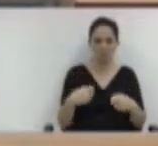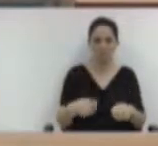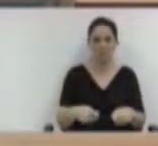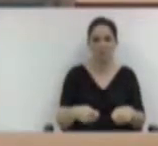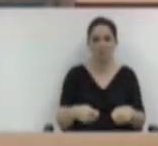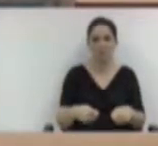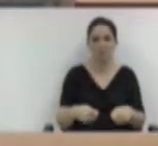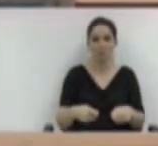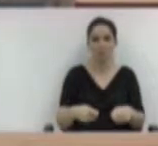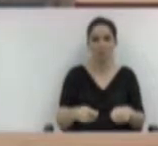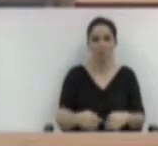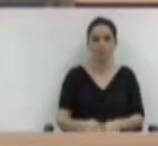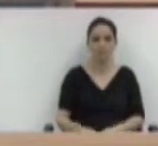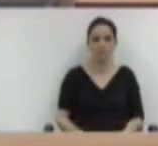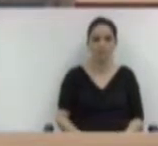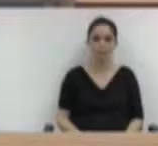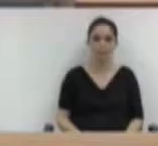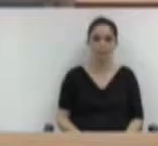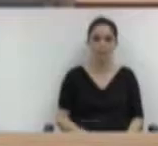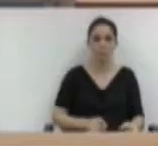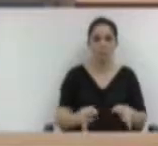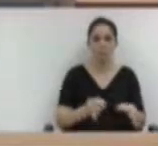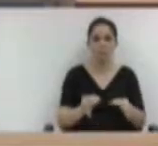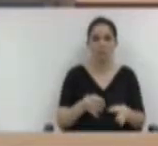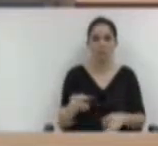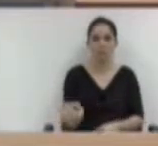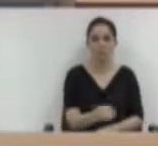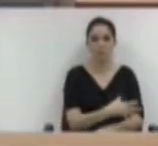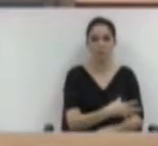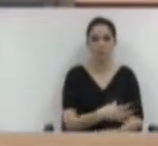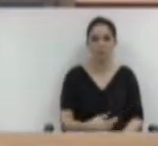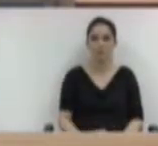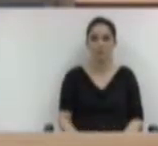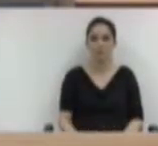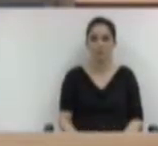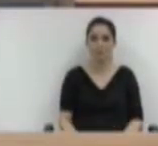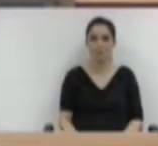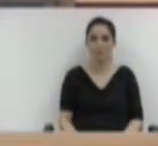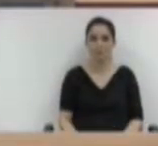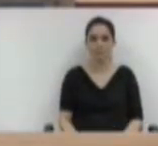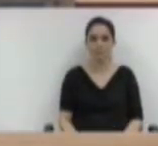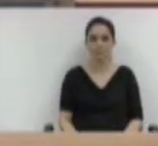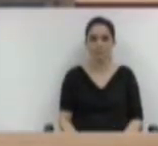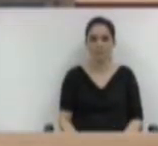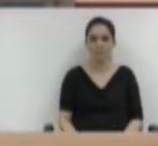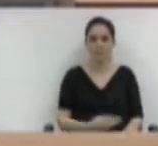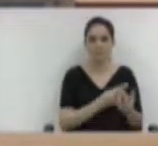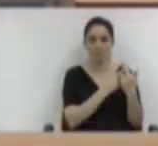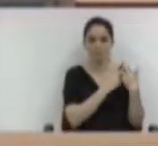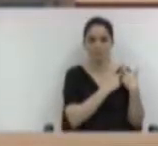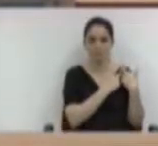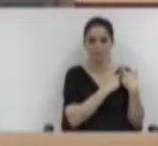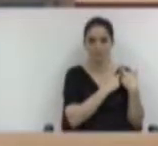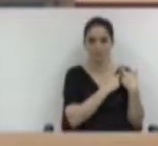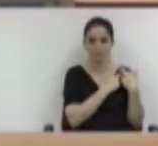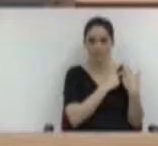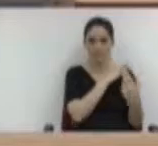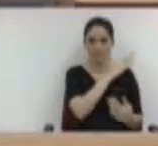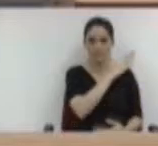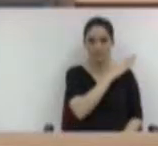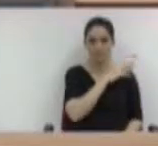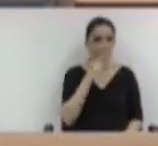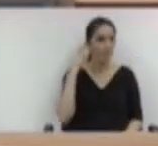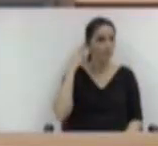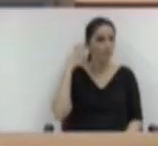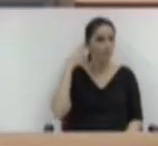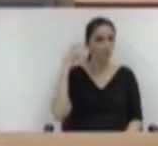da nova organização e da outras providências. Autores, vereador Ronei Costa